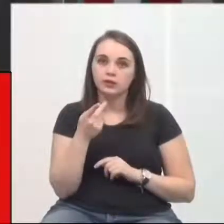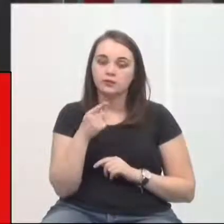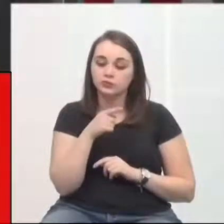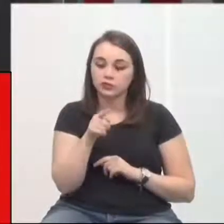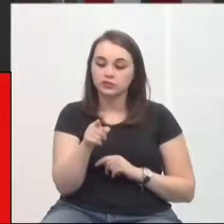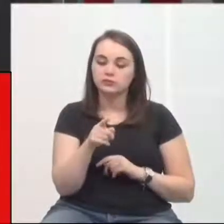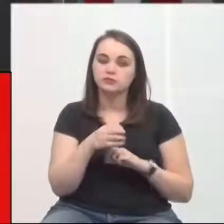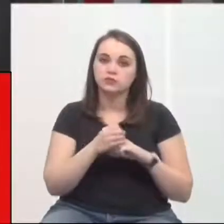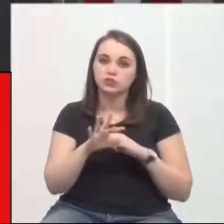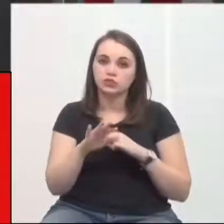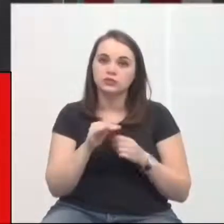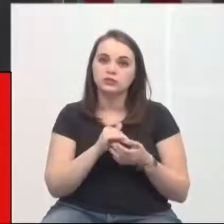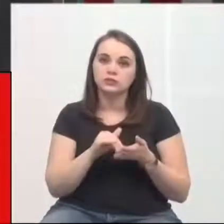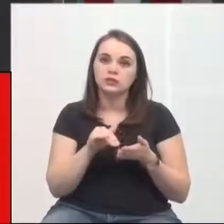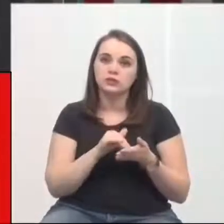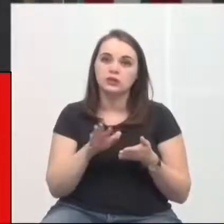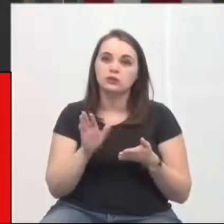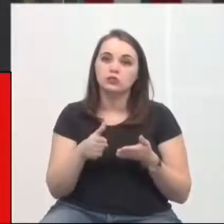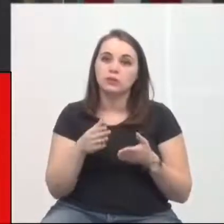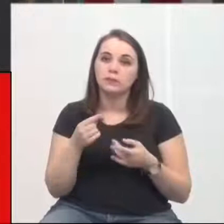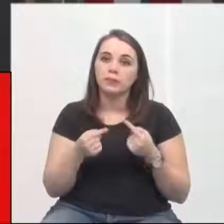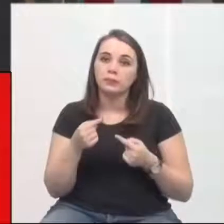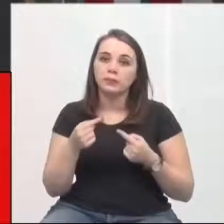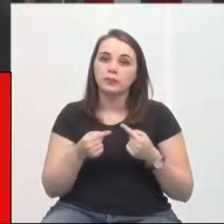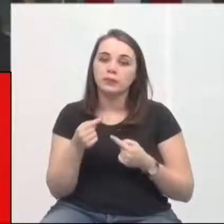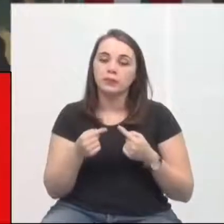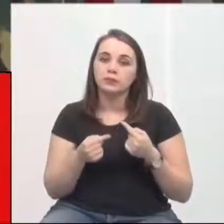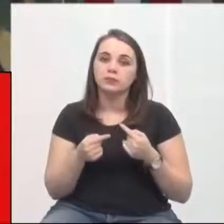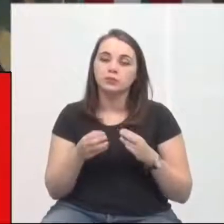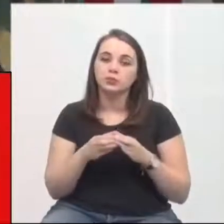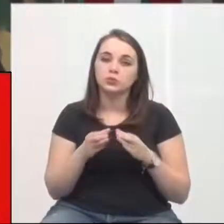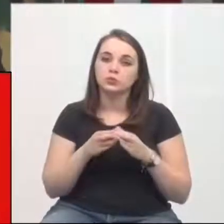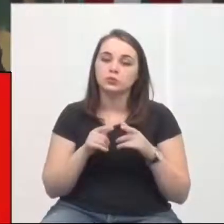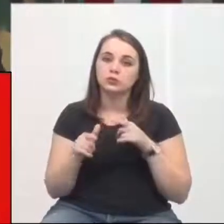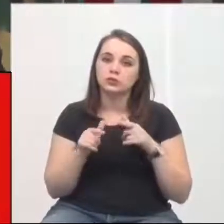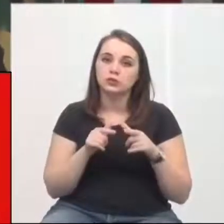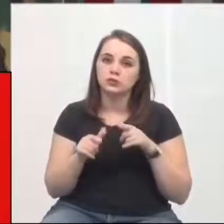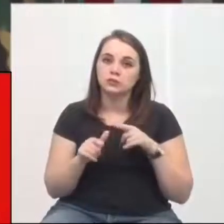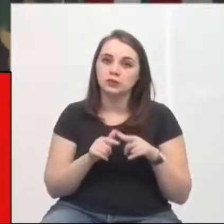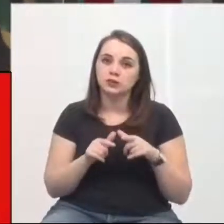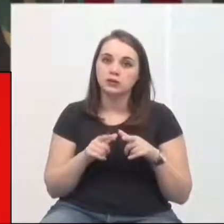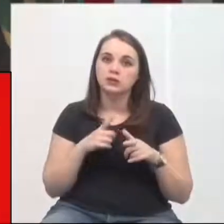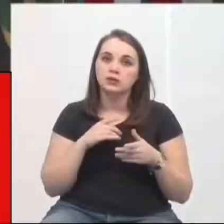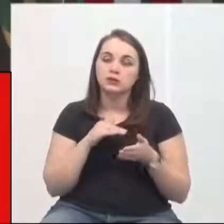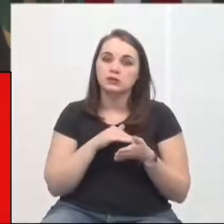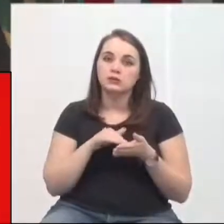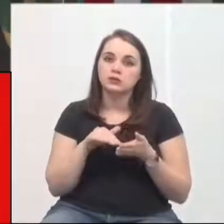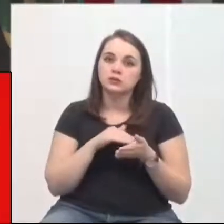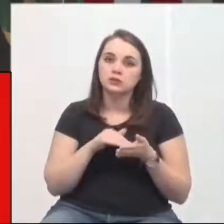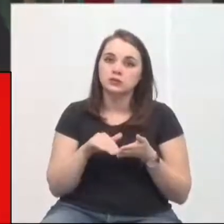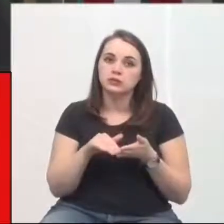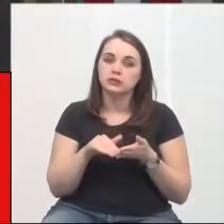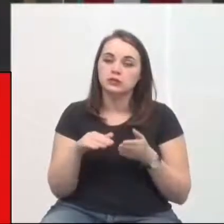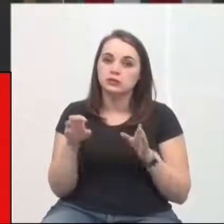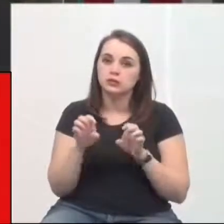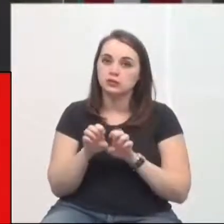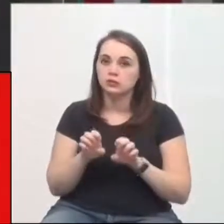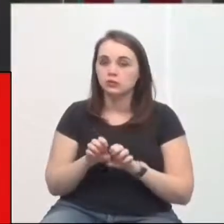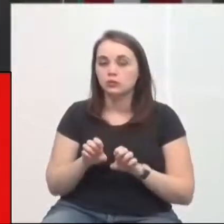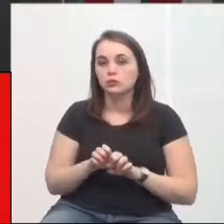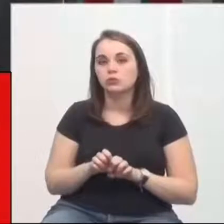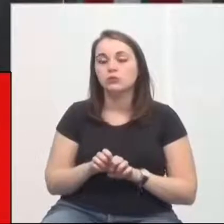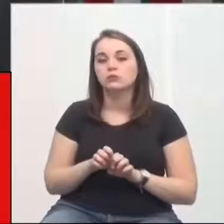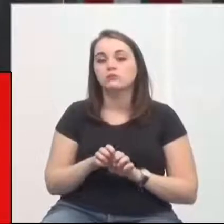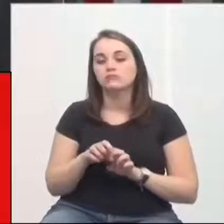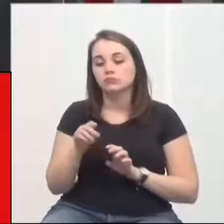está, né, inclusive, em tramitação com a comissão de obras que teve com o secretário da Infraestrutura do Estado, que é aquele